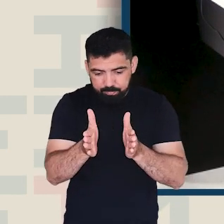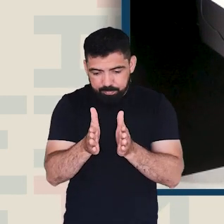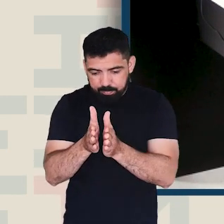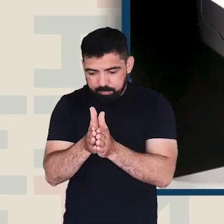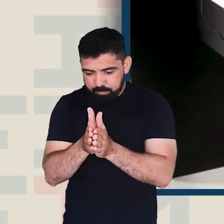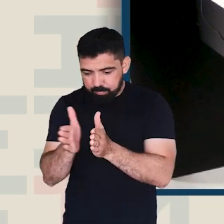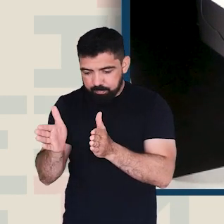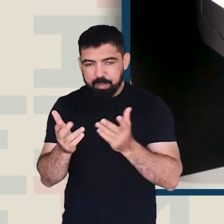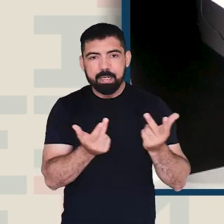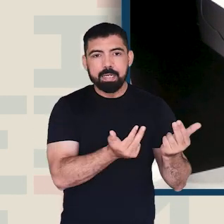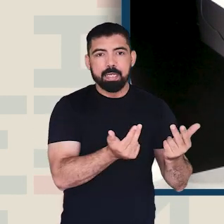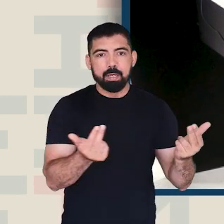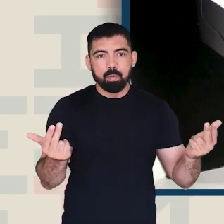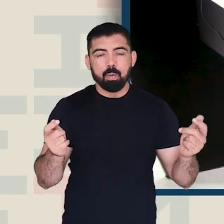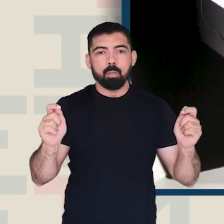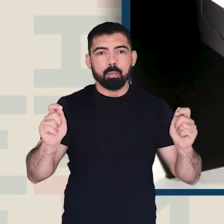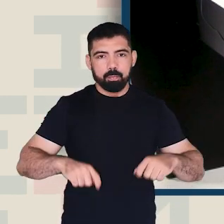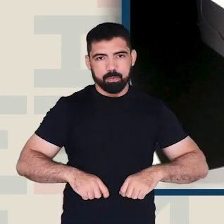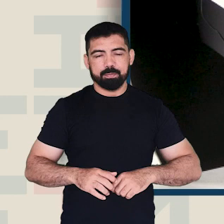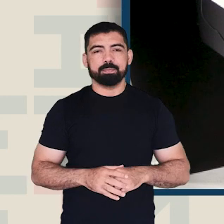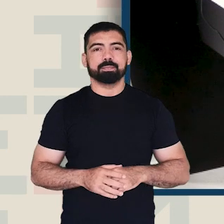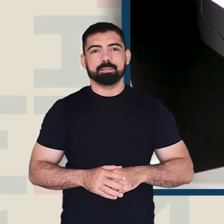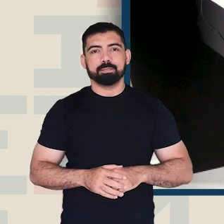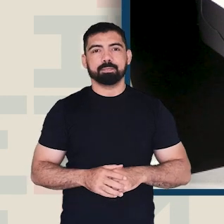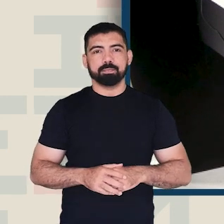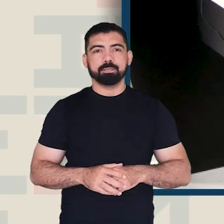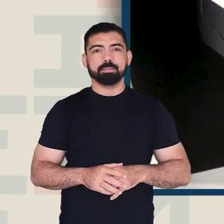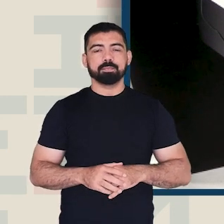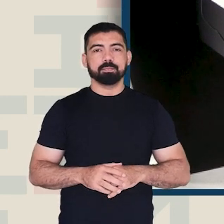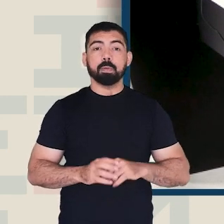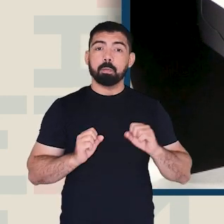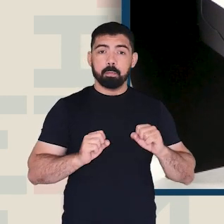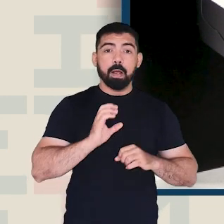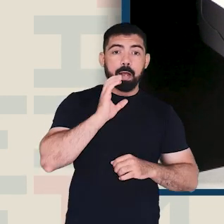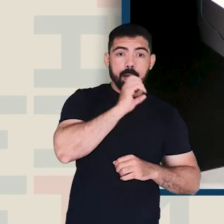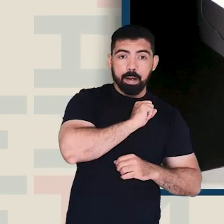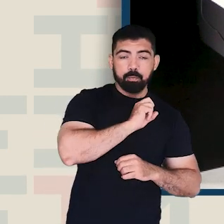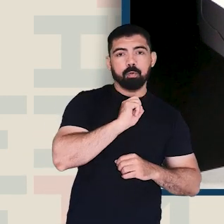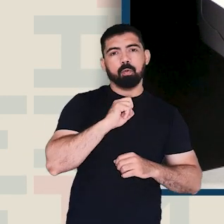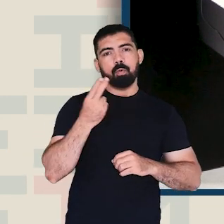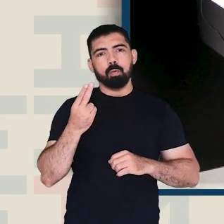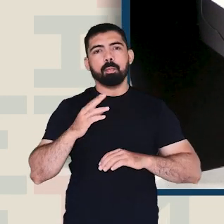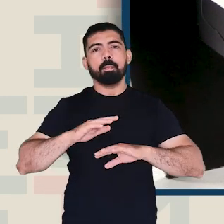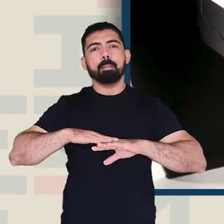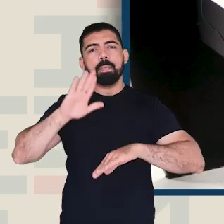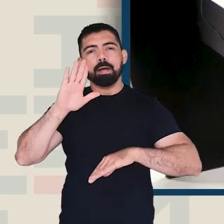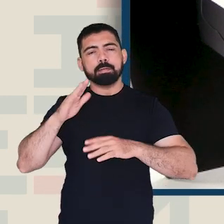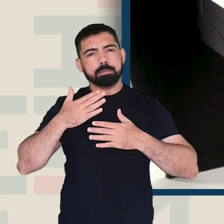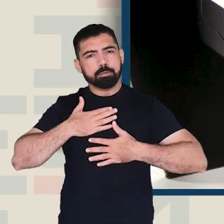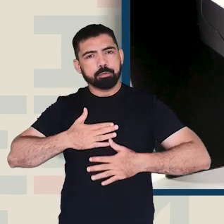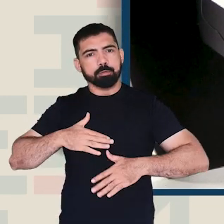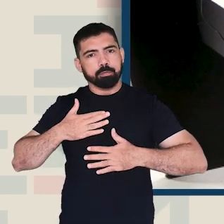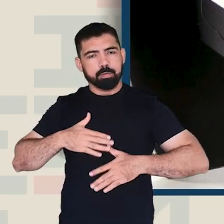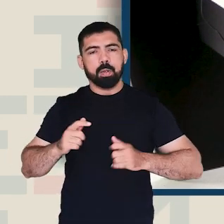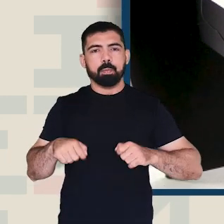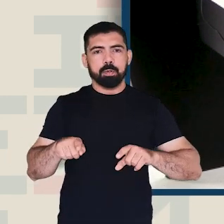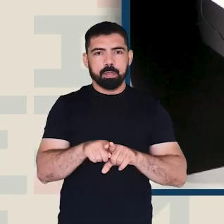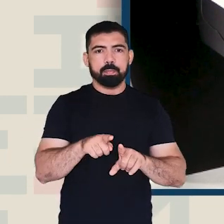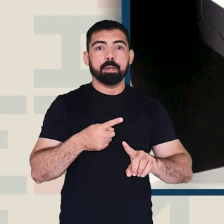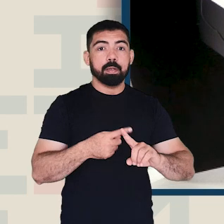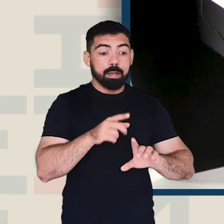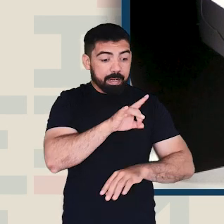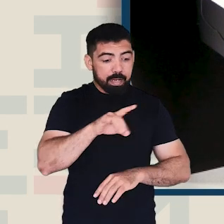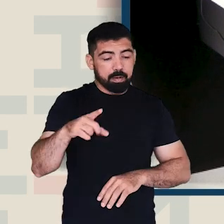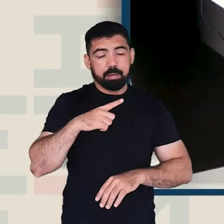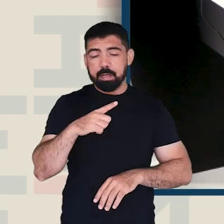lento e cada pulso desse aqui é um tempo. É tempo porque ele está vindo em uma sequência de durações